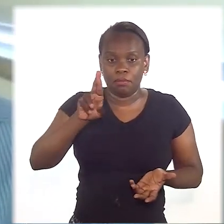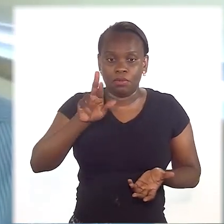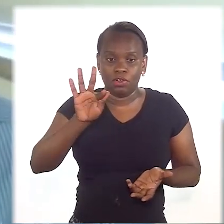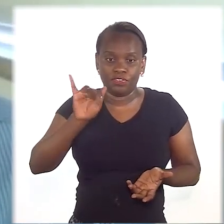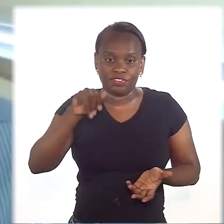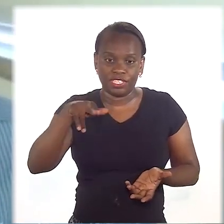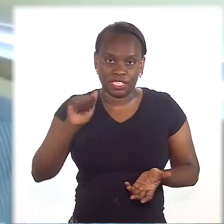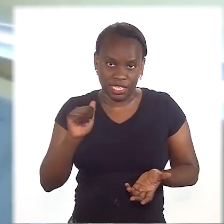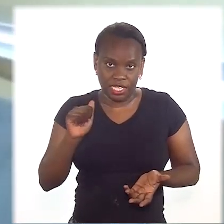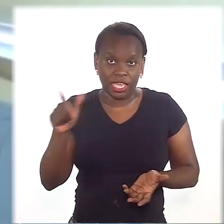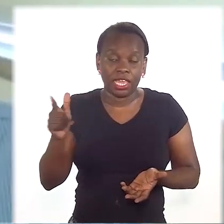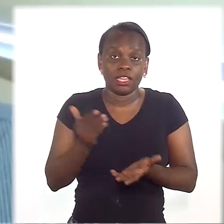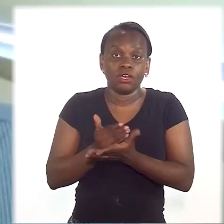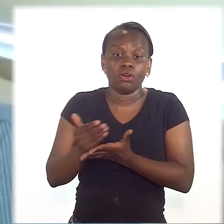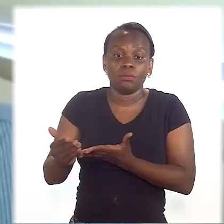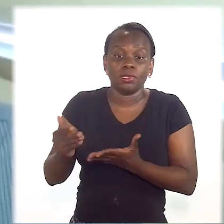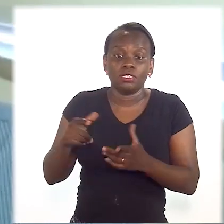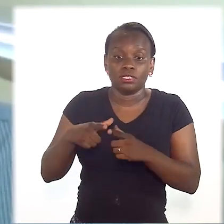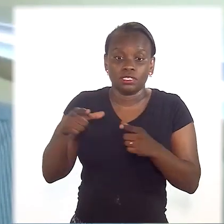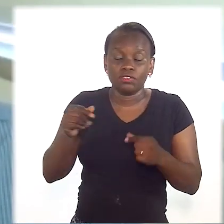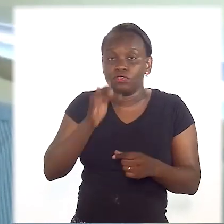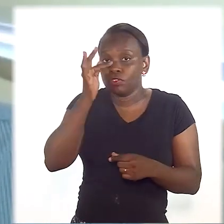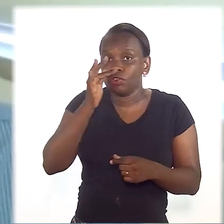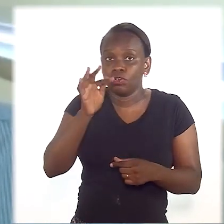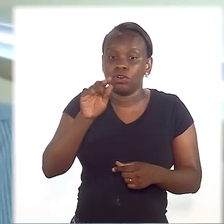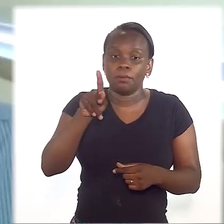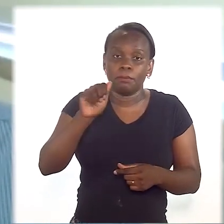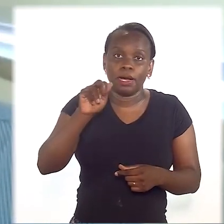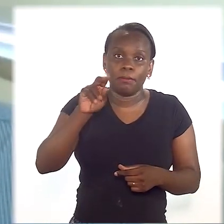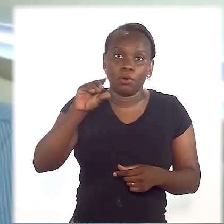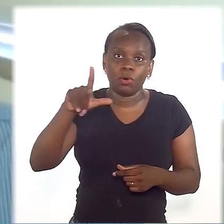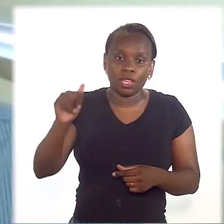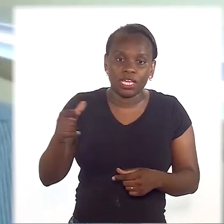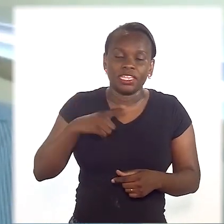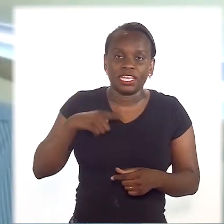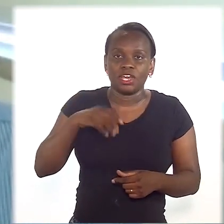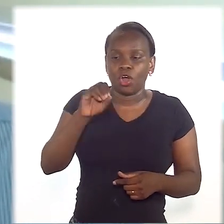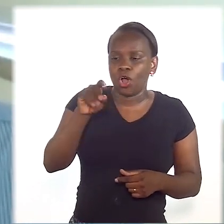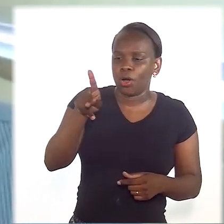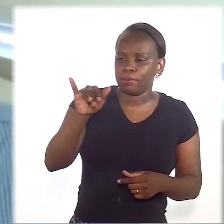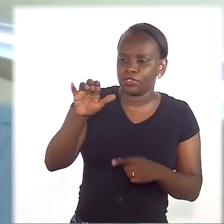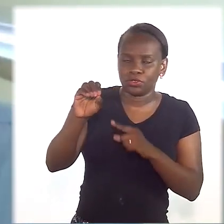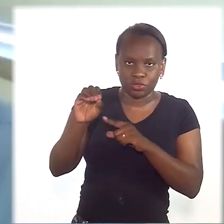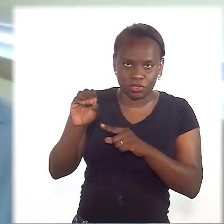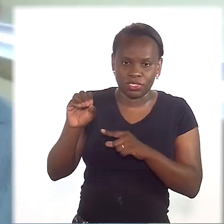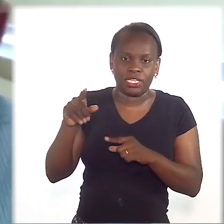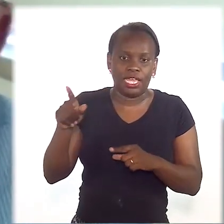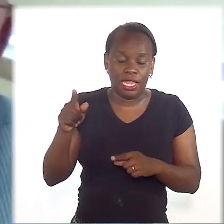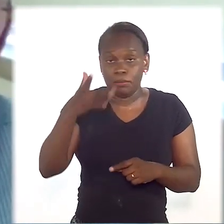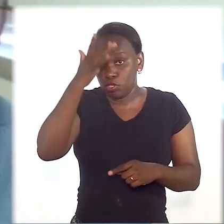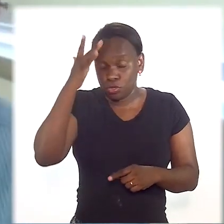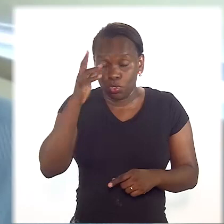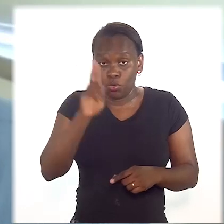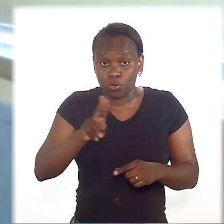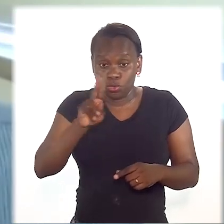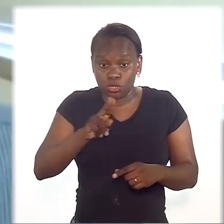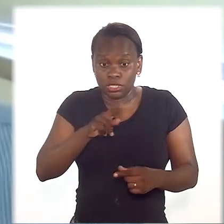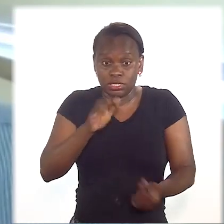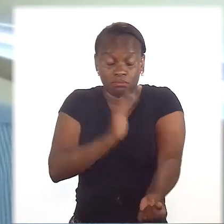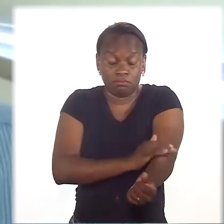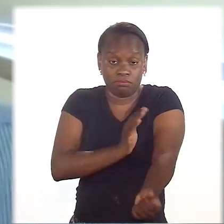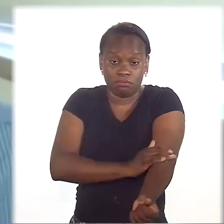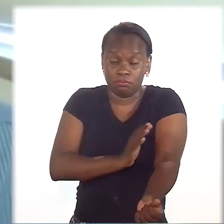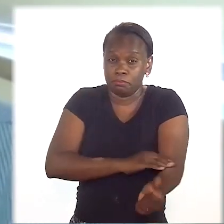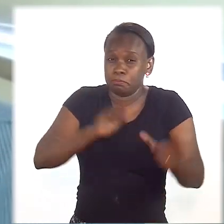morfina, ela tem uma origem na papoula, que gera o ópio, os opiáceos, os opioides, e ela tem um poderio dependógeno